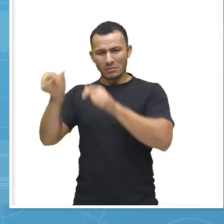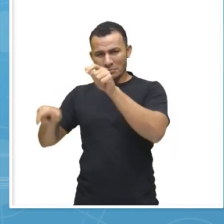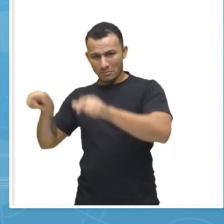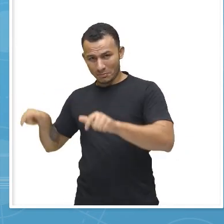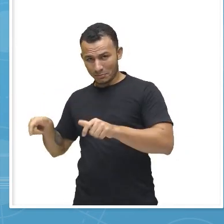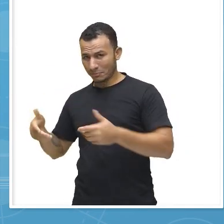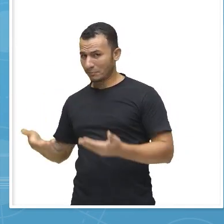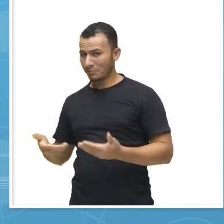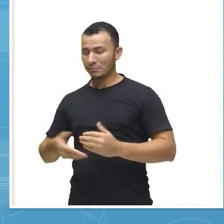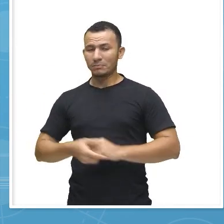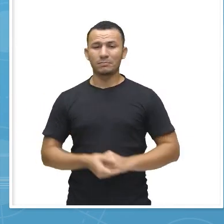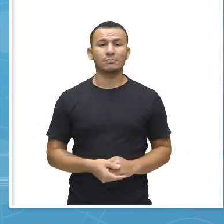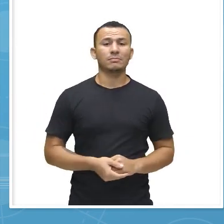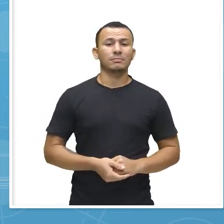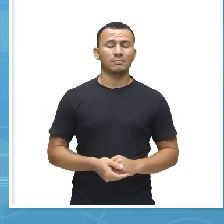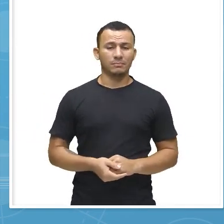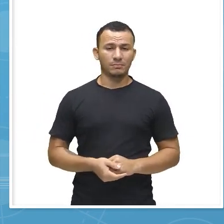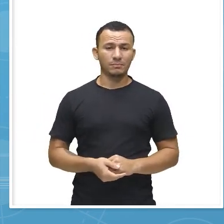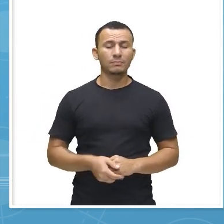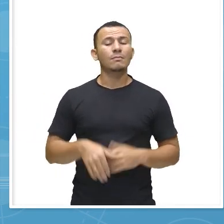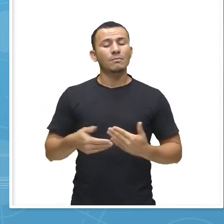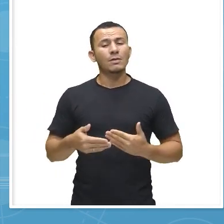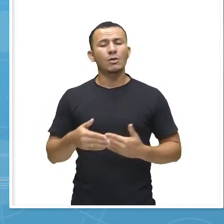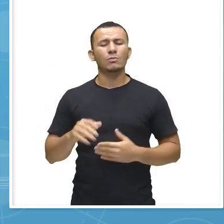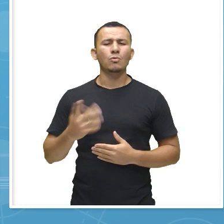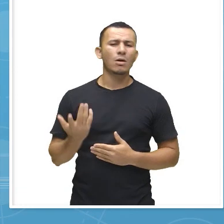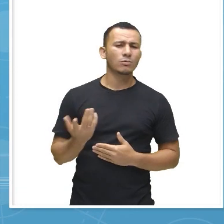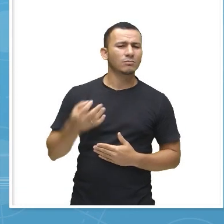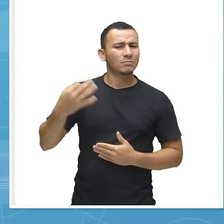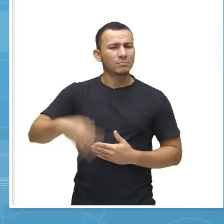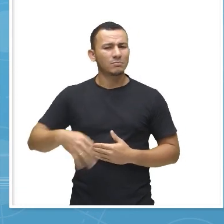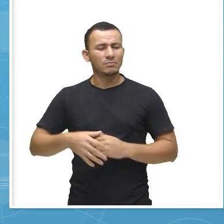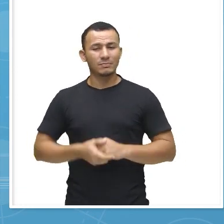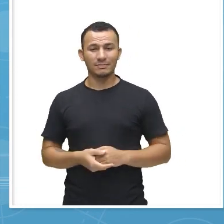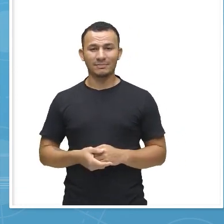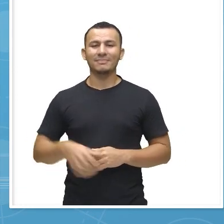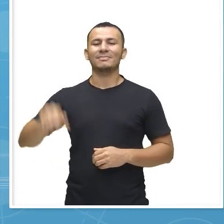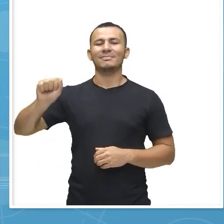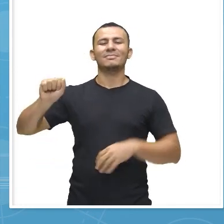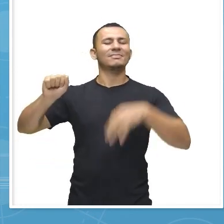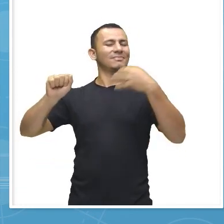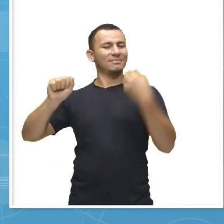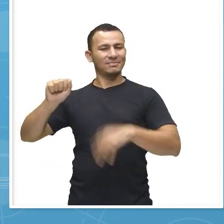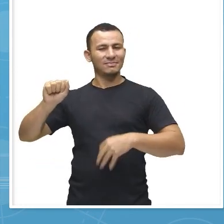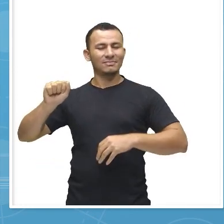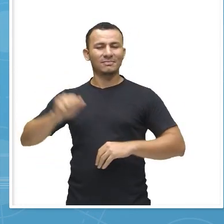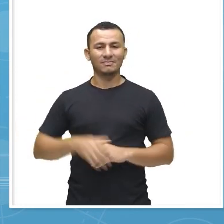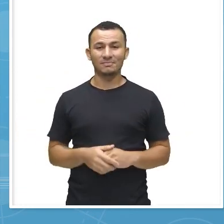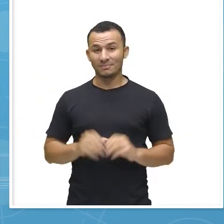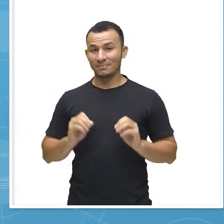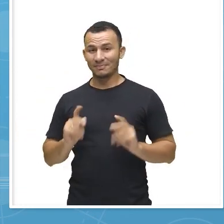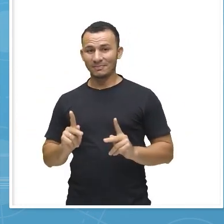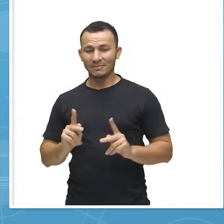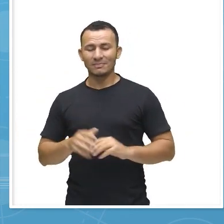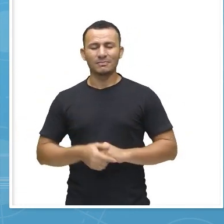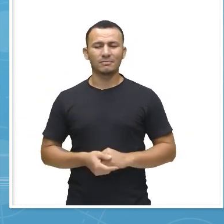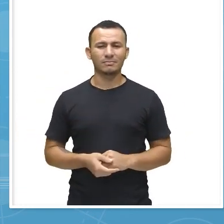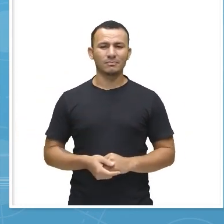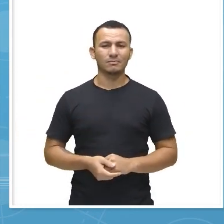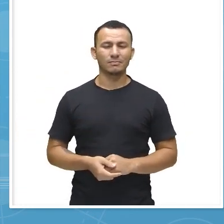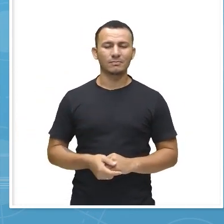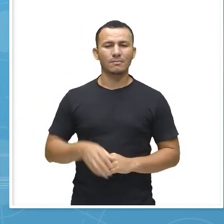Essa aí tá meio óbvia, não é isso? Então a alternativa correta é a letra A, ok? Então aí, ó,